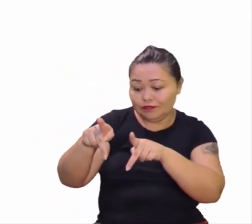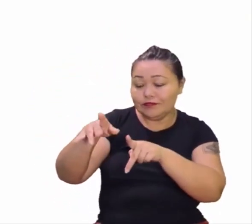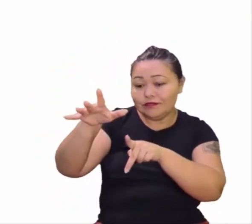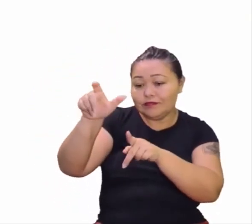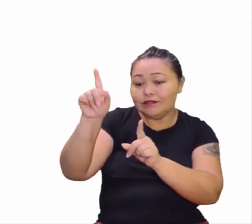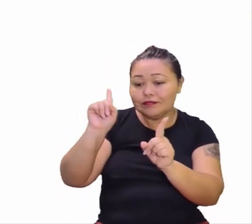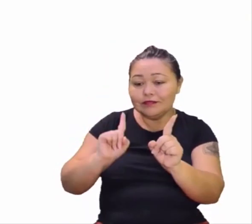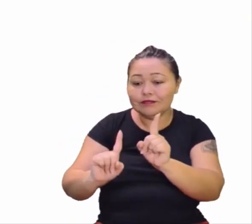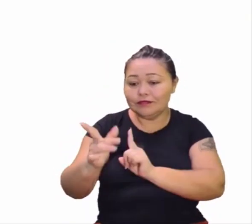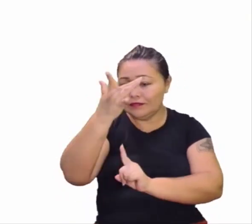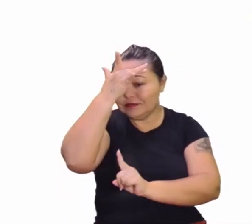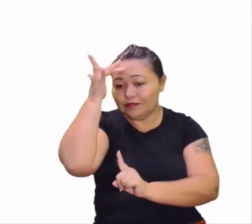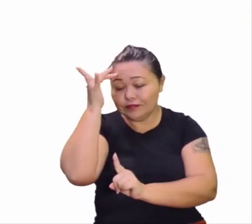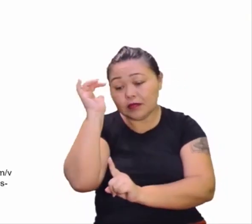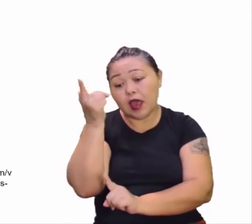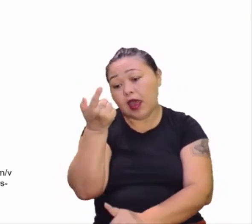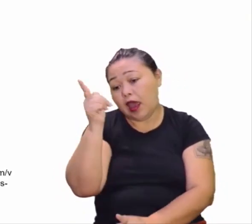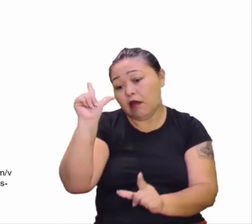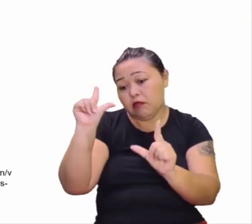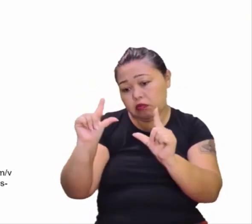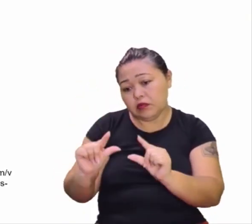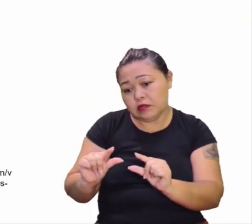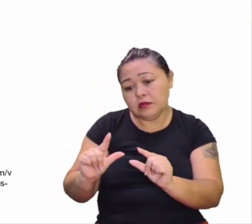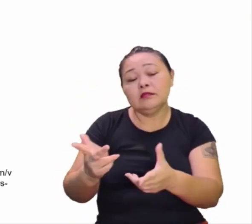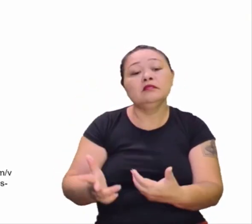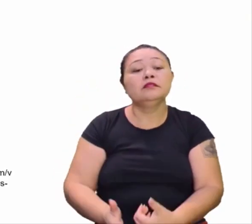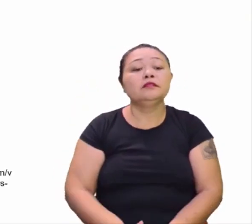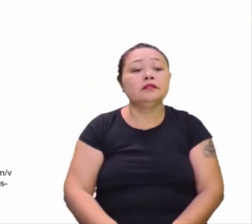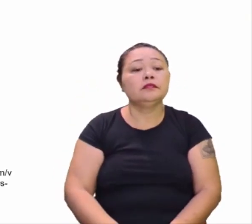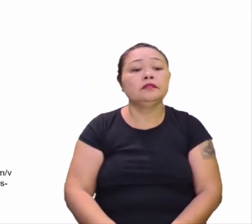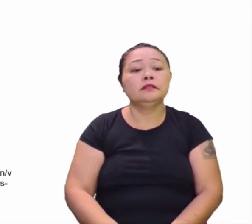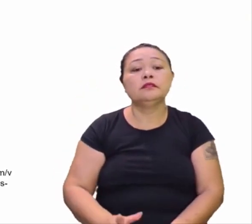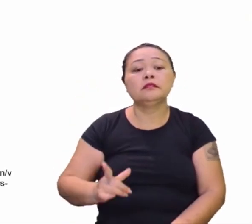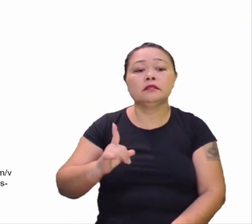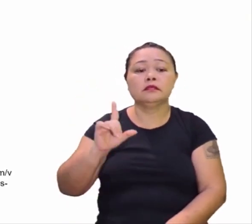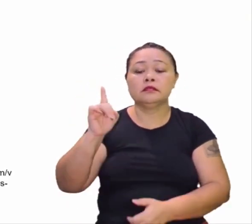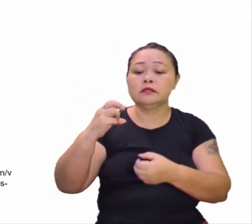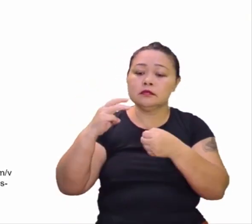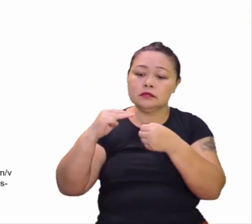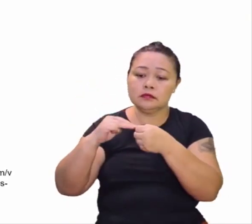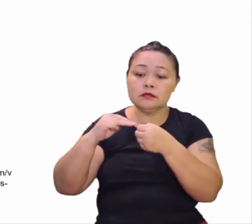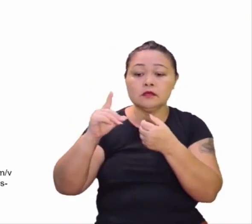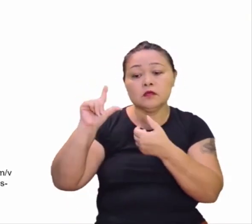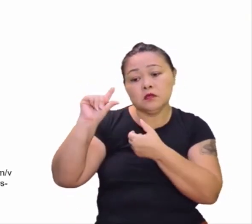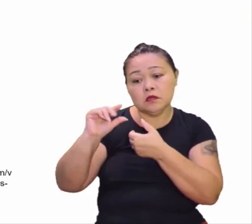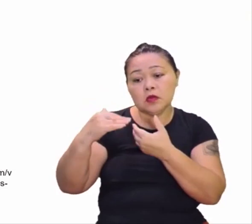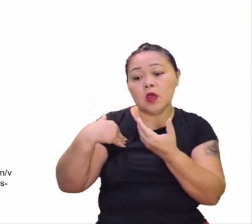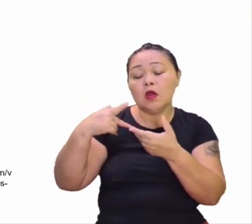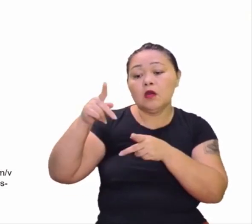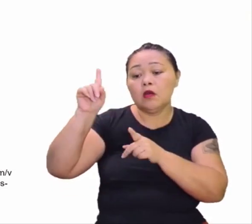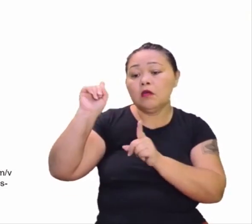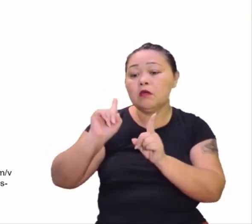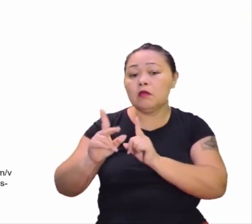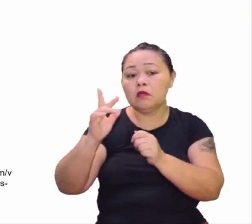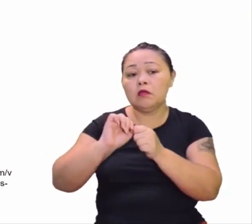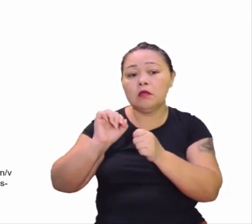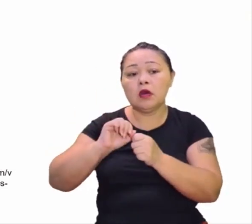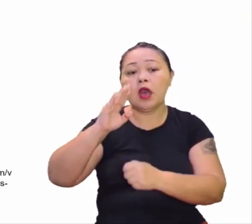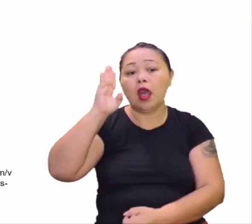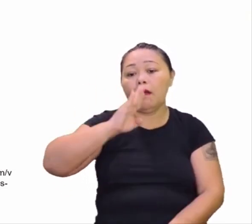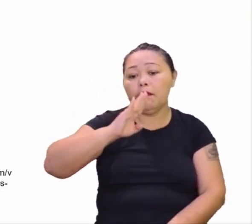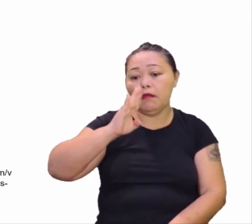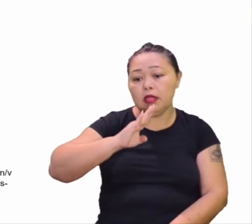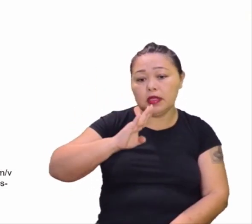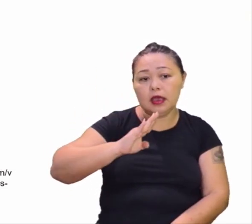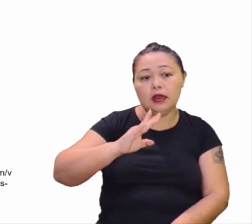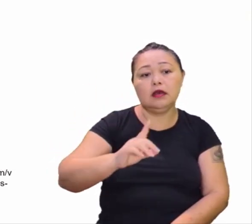baixa se relacionado com esses outros países e estados, né? Cidades menos populosas de Rondônia. A gente tem Pimenteiras do